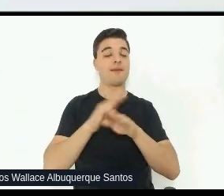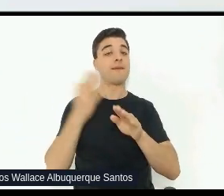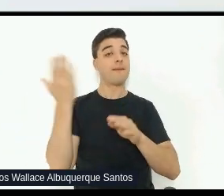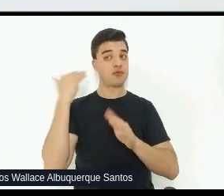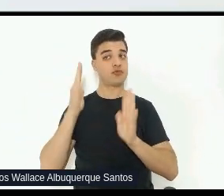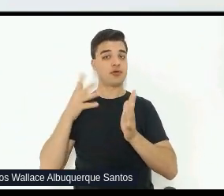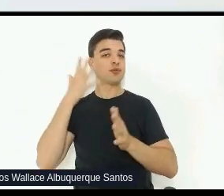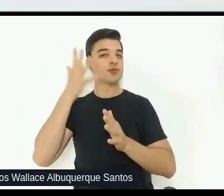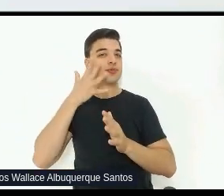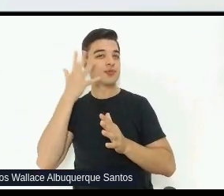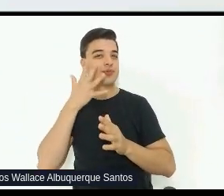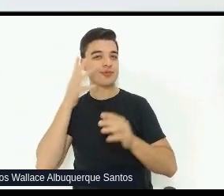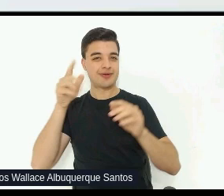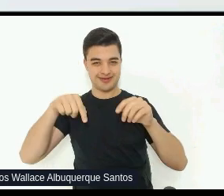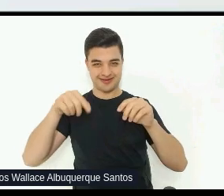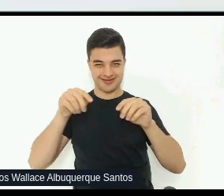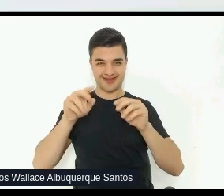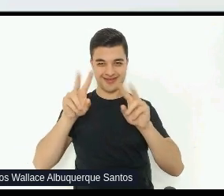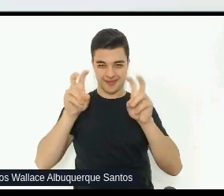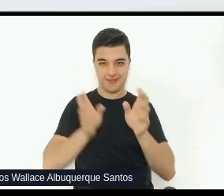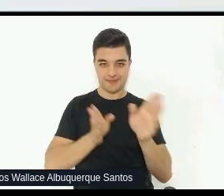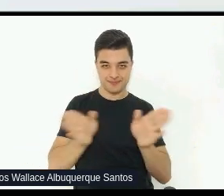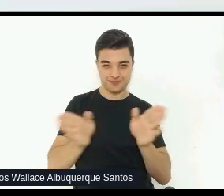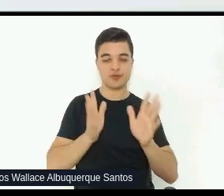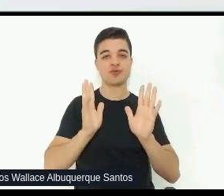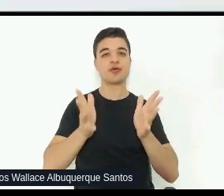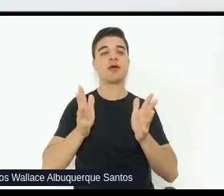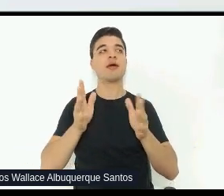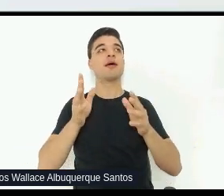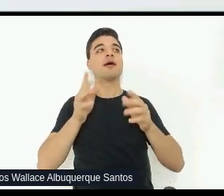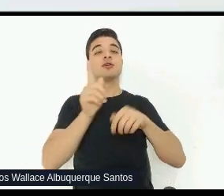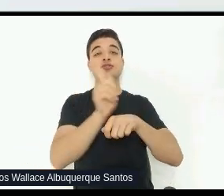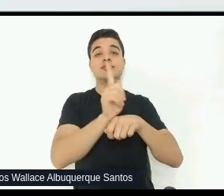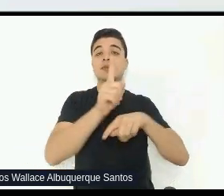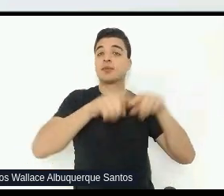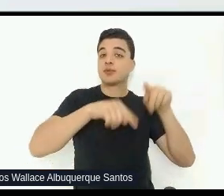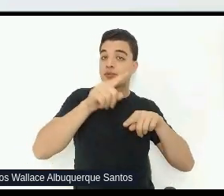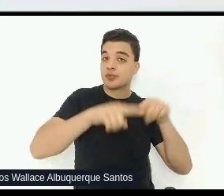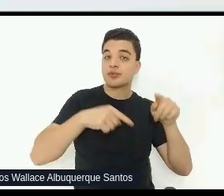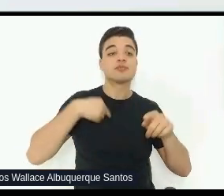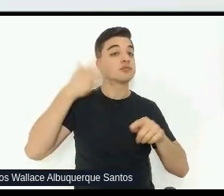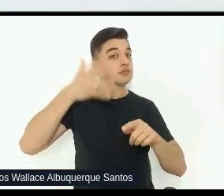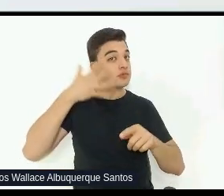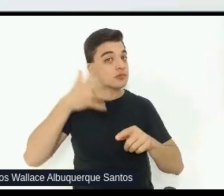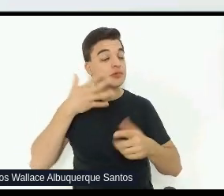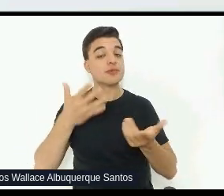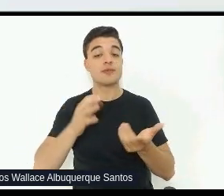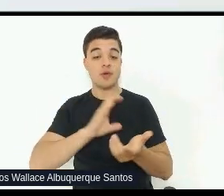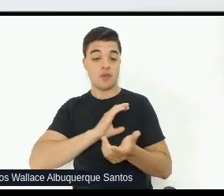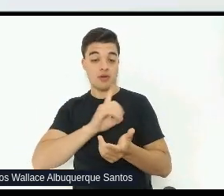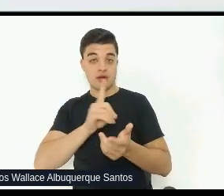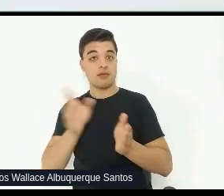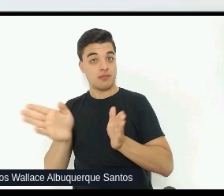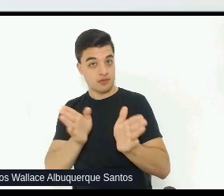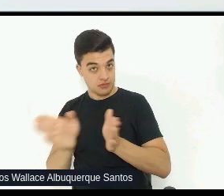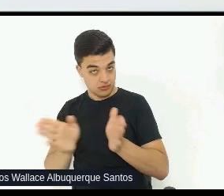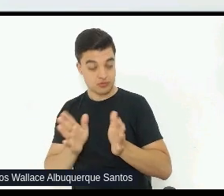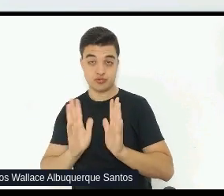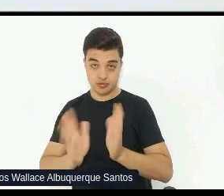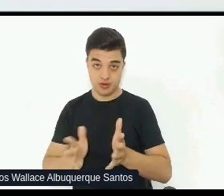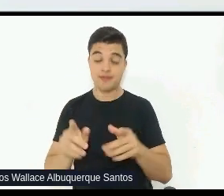acessibilidade, já fui palestrante na trilha de gestão de produtos, coordenadora aqui na acessibilidade e lá no design de serviços